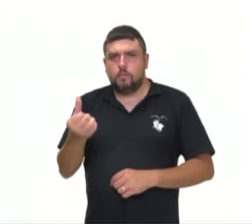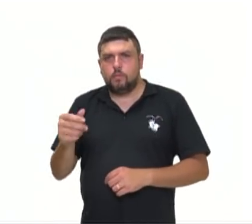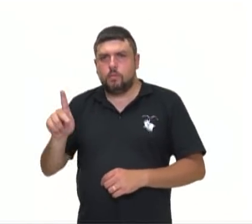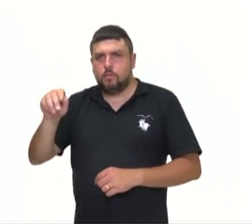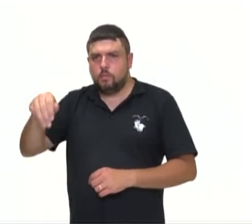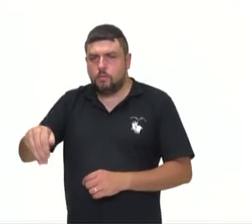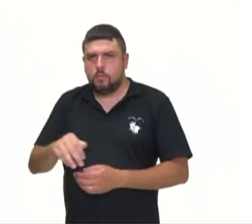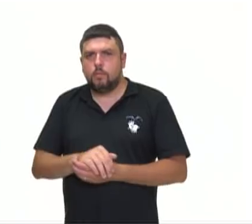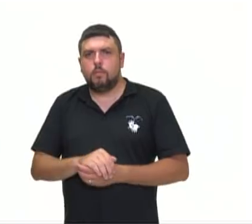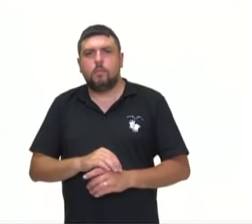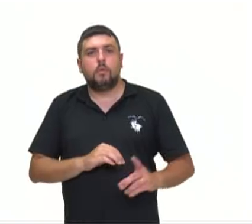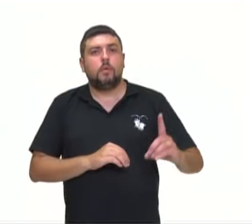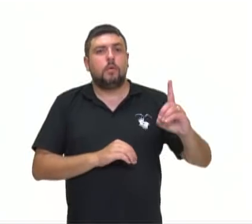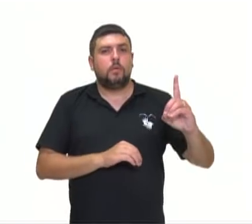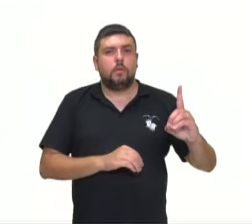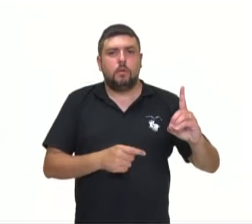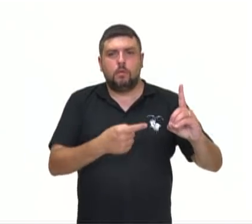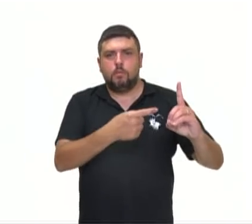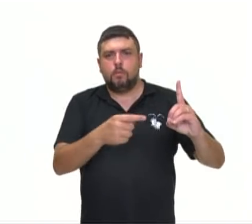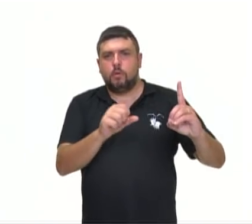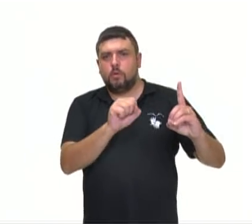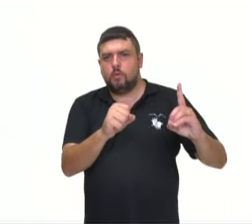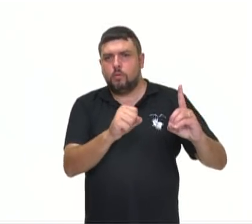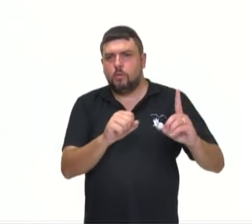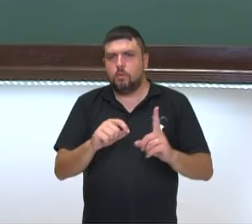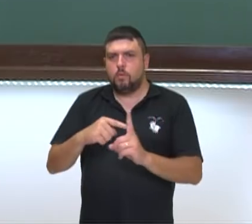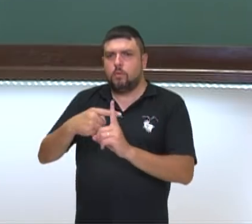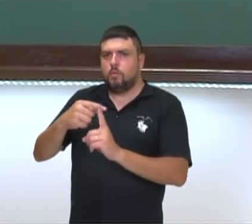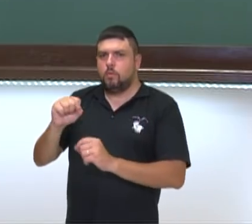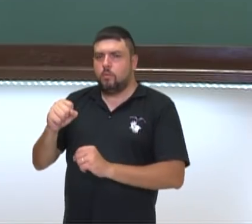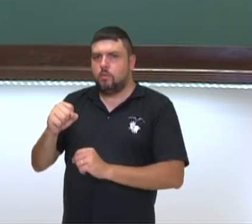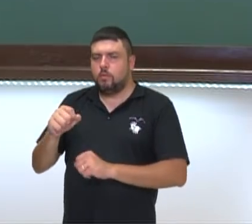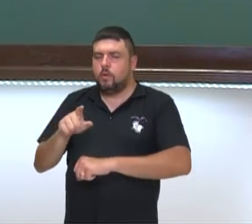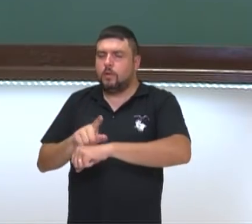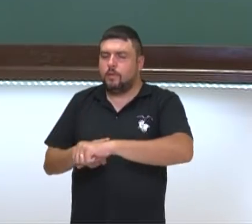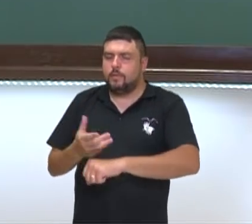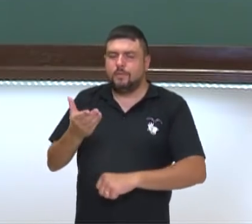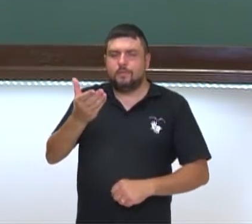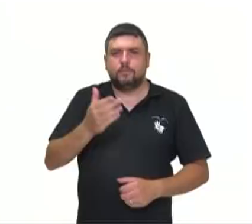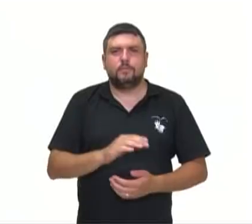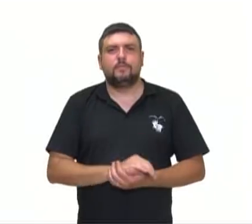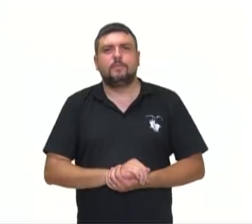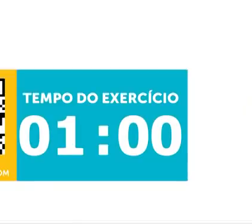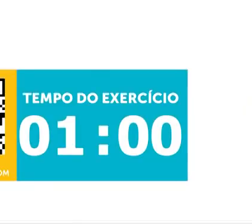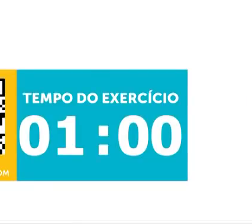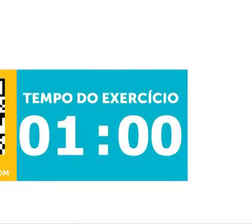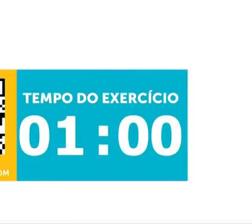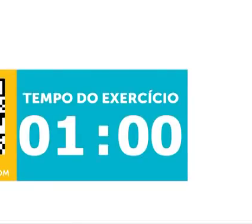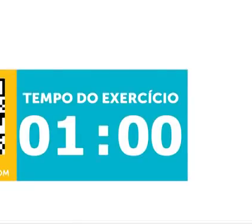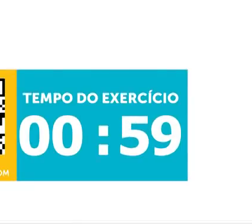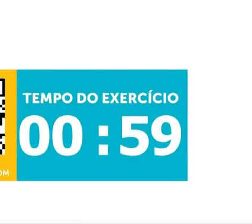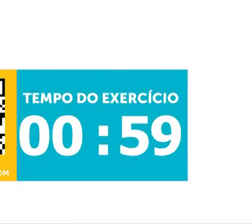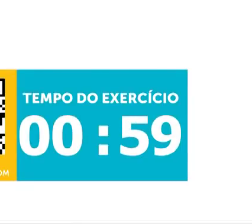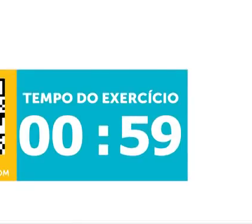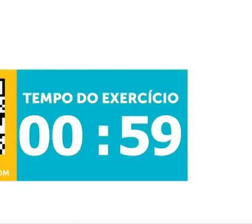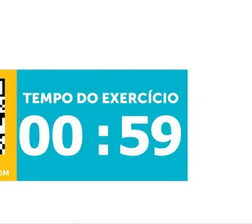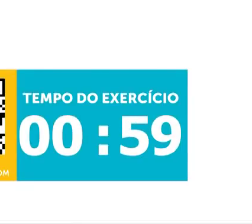a opção D, menos 8 km e 8 km. Tempo para vocês.